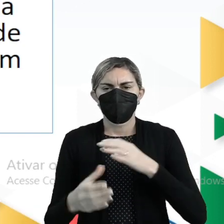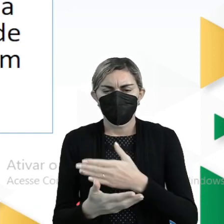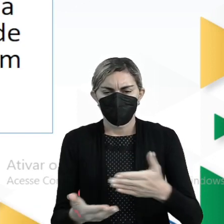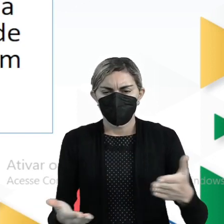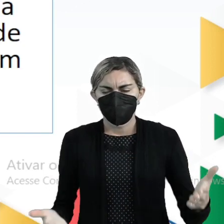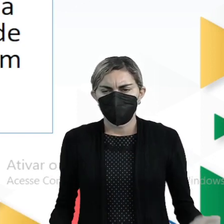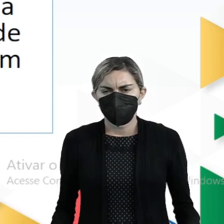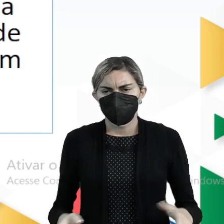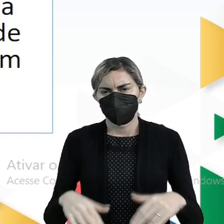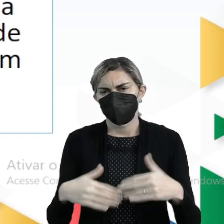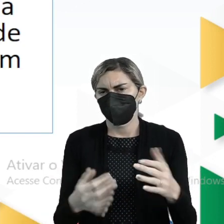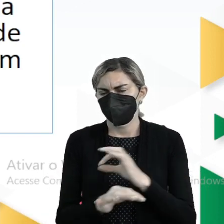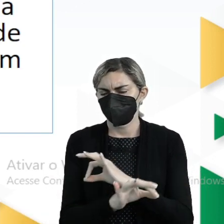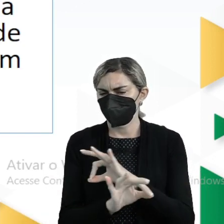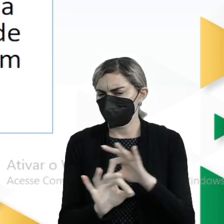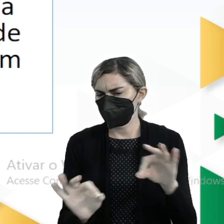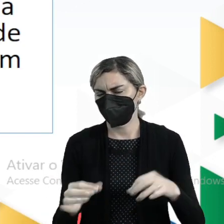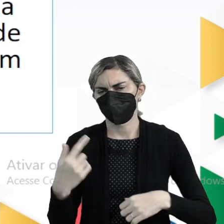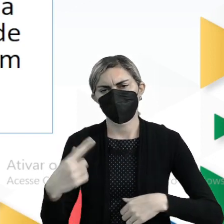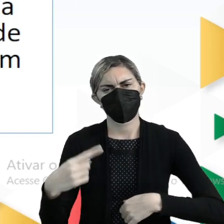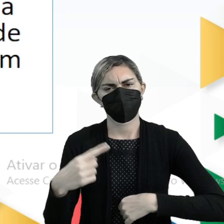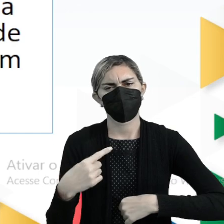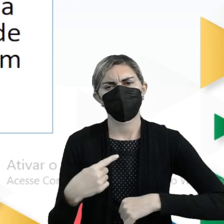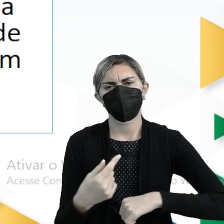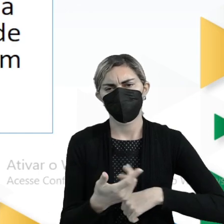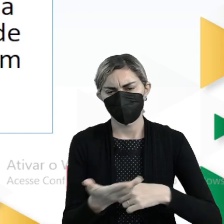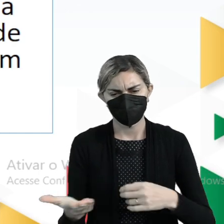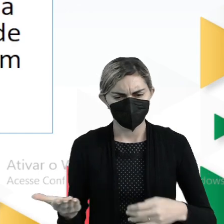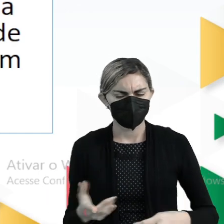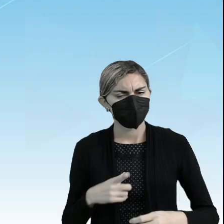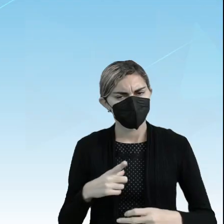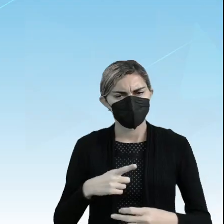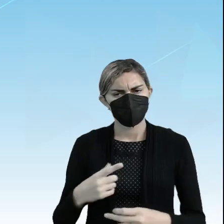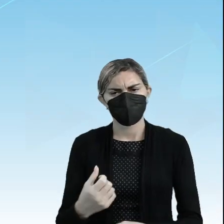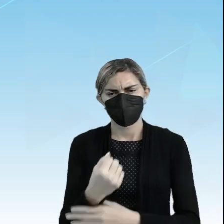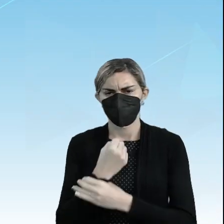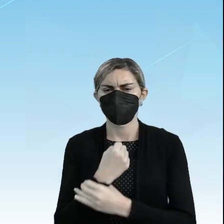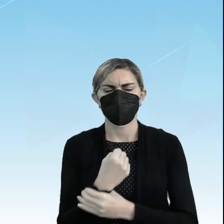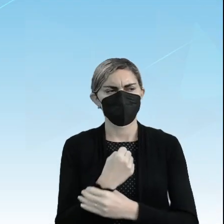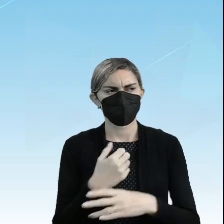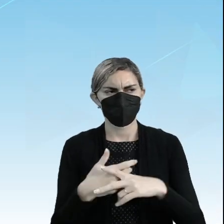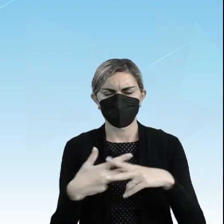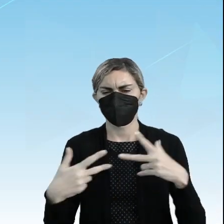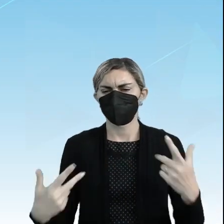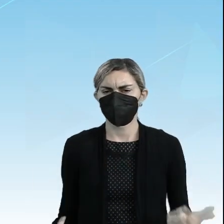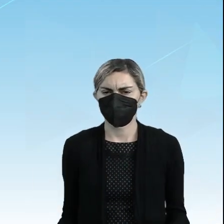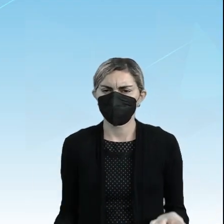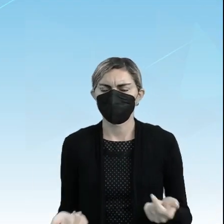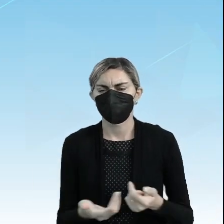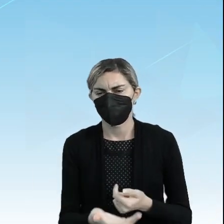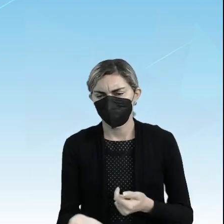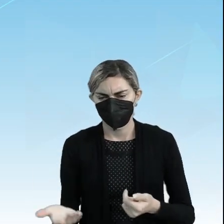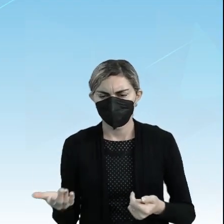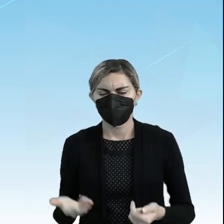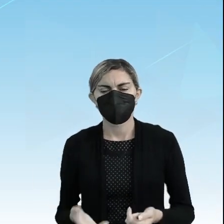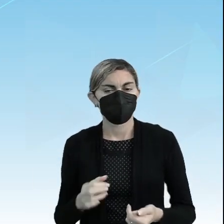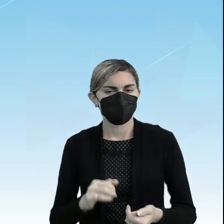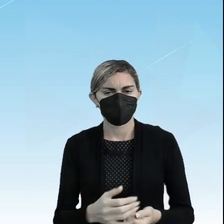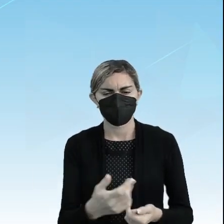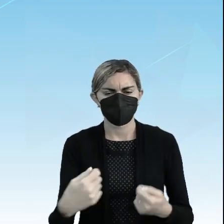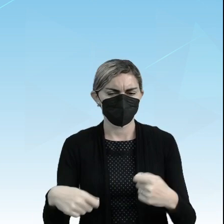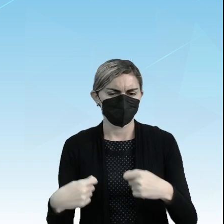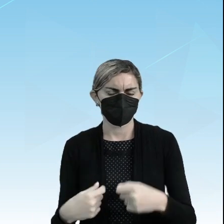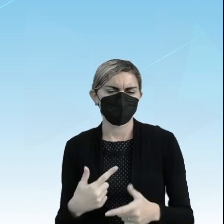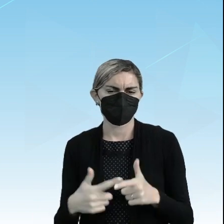né? Então foi ótimo, porque entre eles está se garantindo aquelas qualidades ali, aquelas características. Se eu necessitar